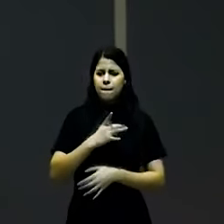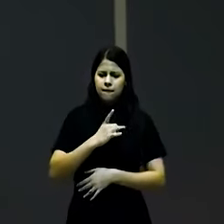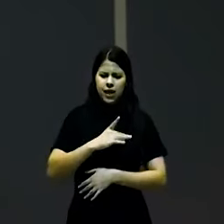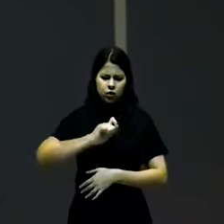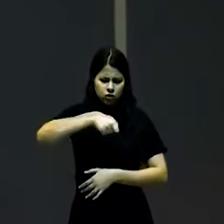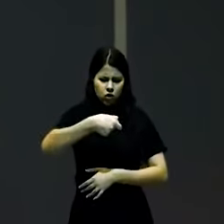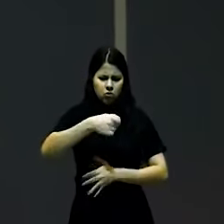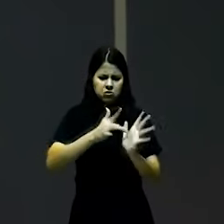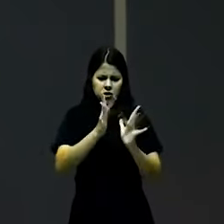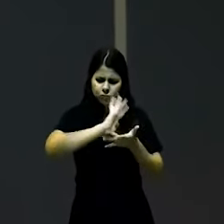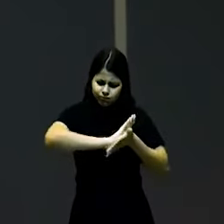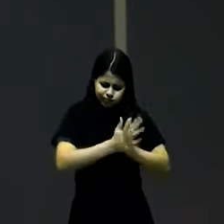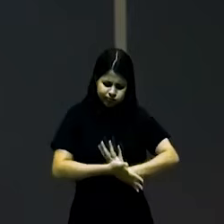medo.